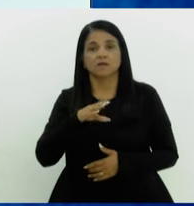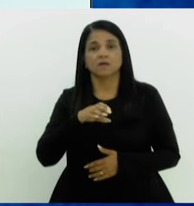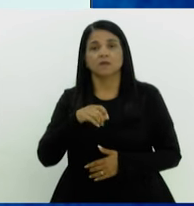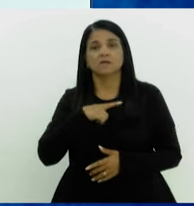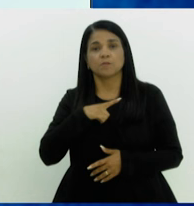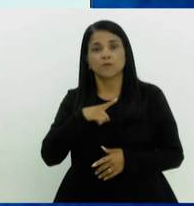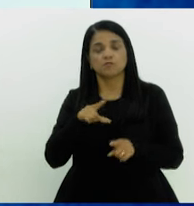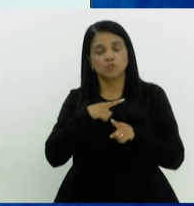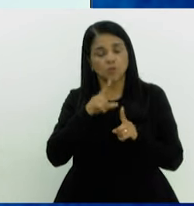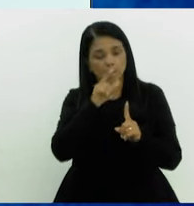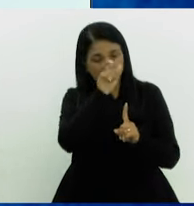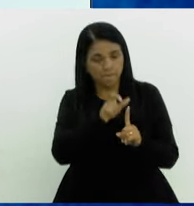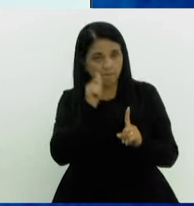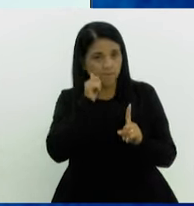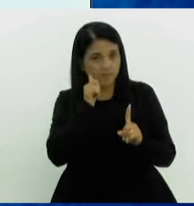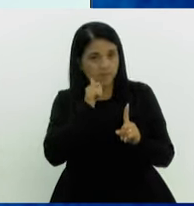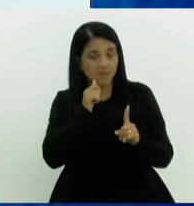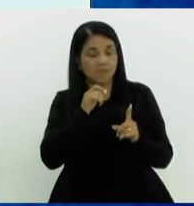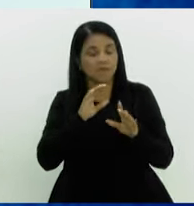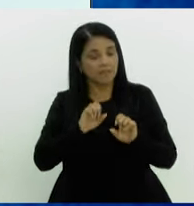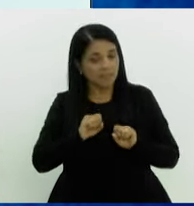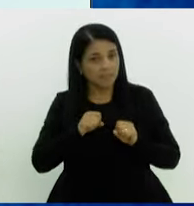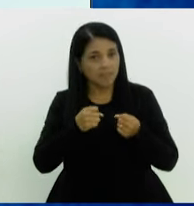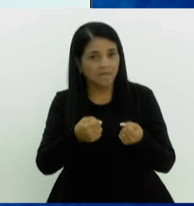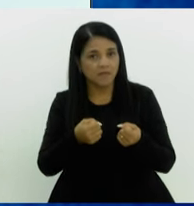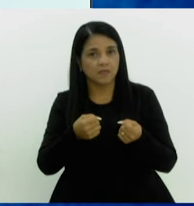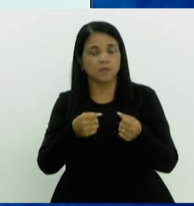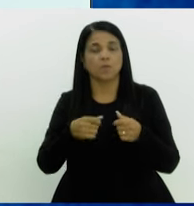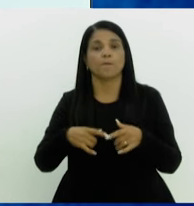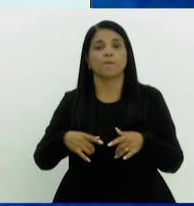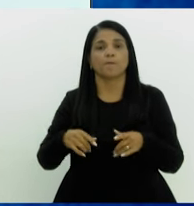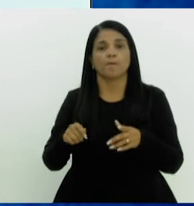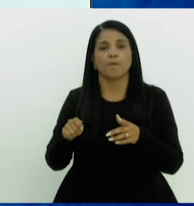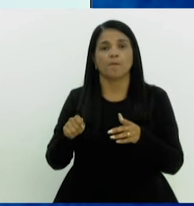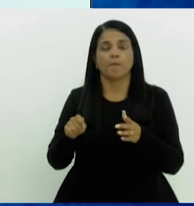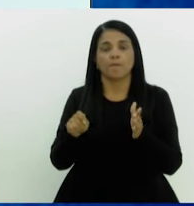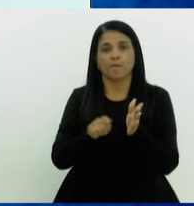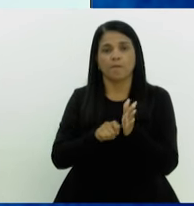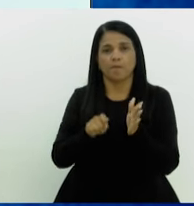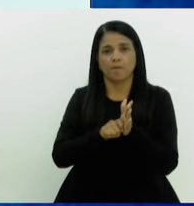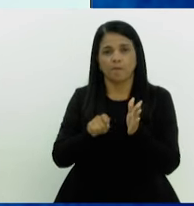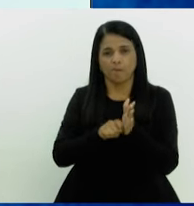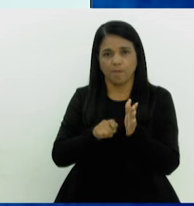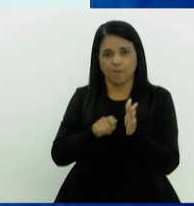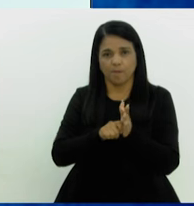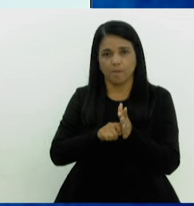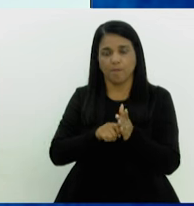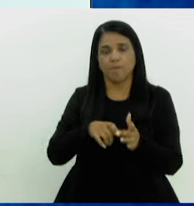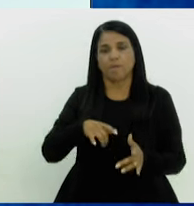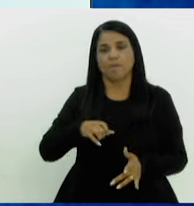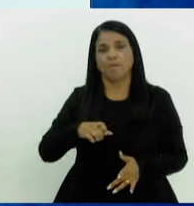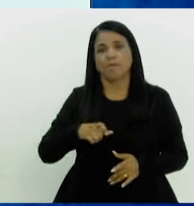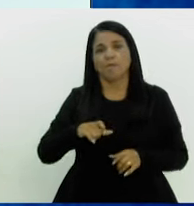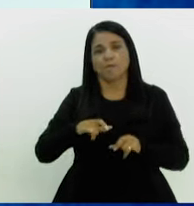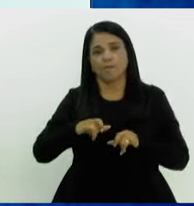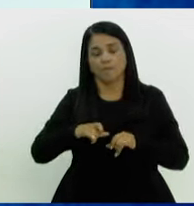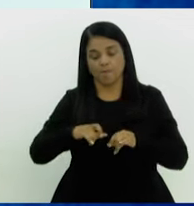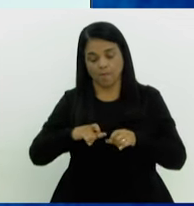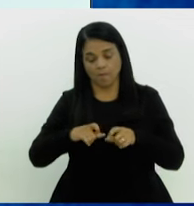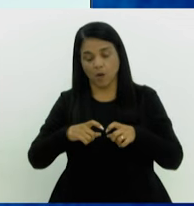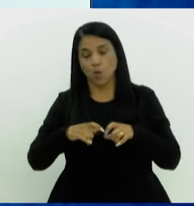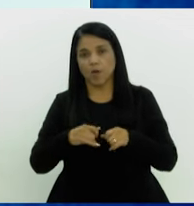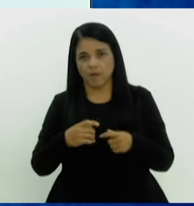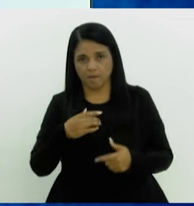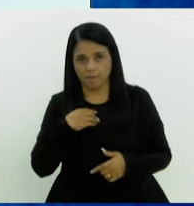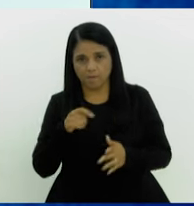defendendo a legalização da maconha para uso medicinal e ela contou calha eu não aguento mais cada vez que eu posto